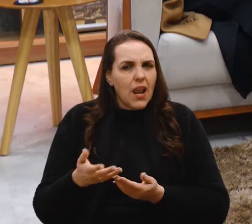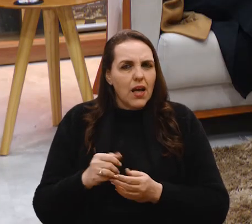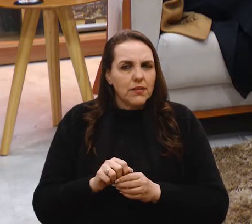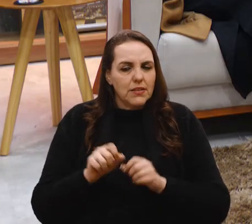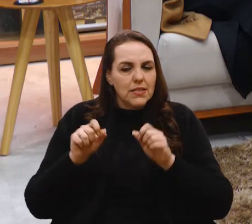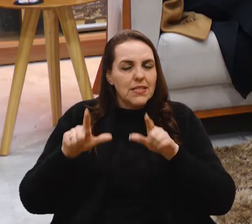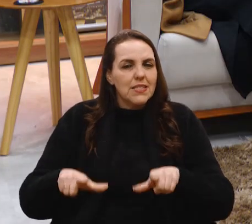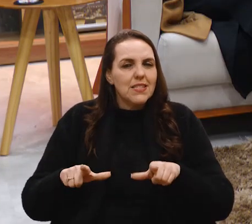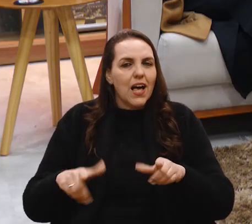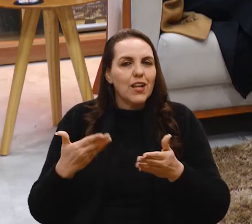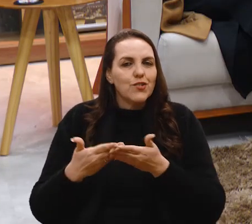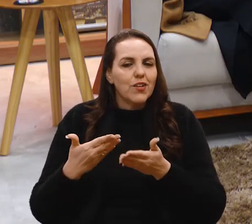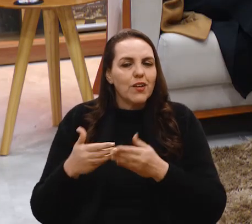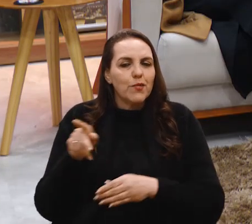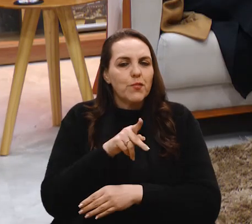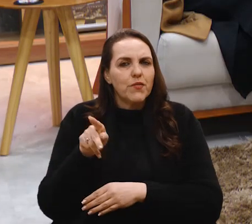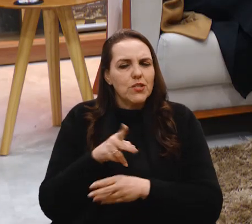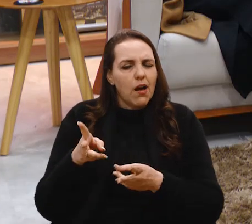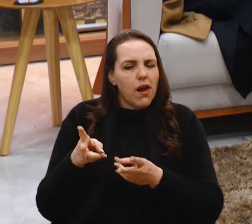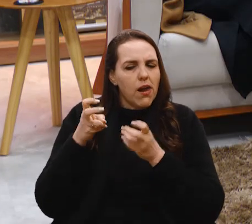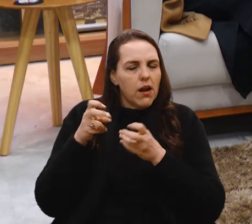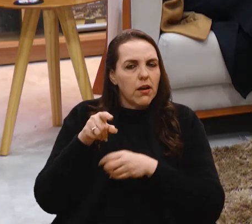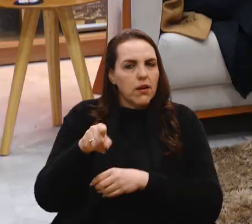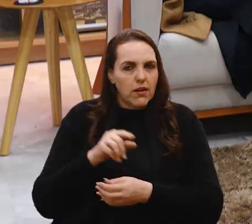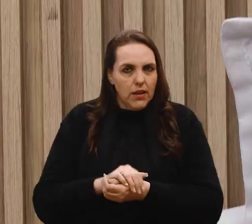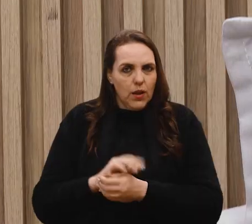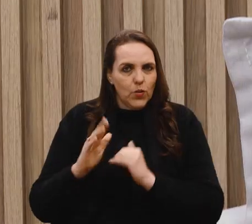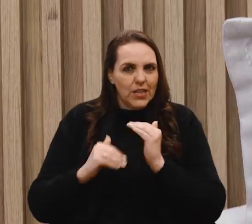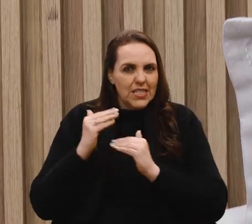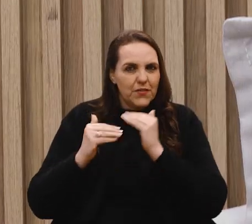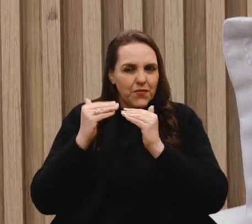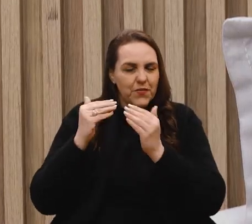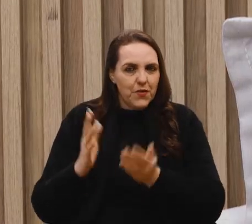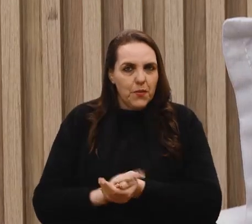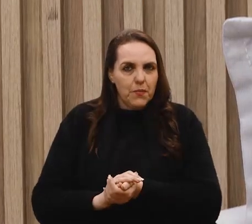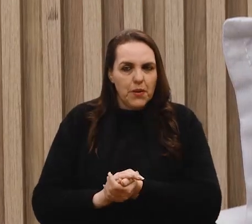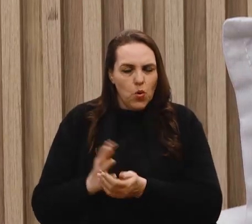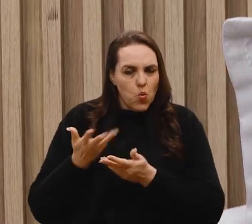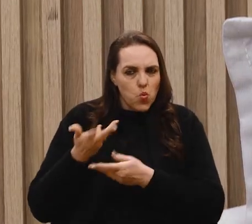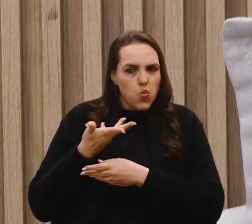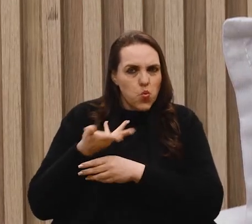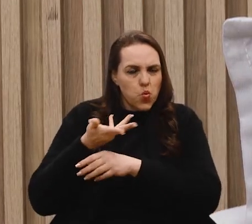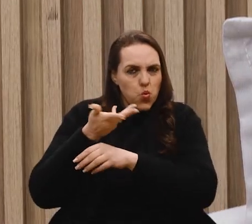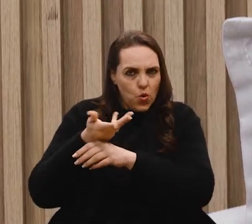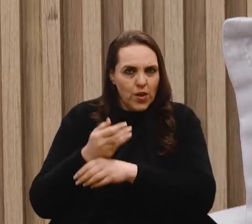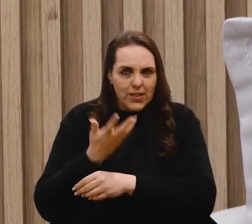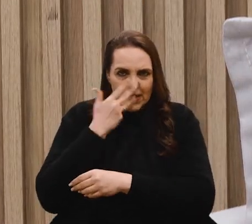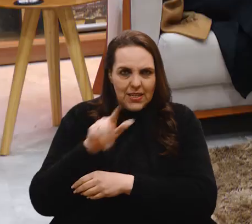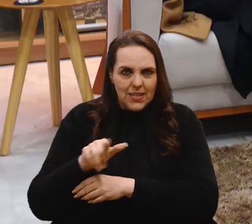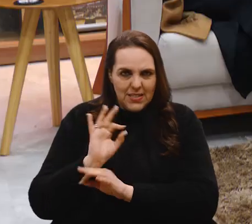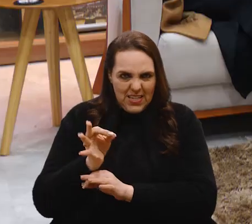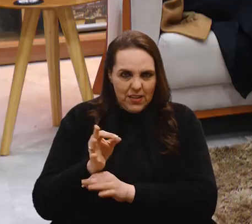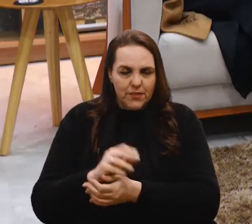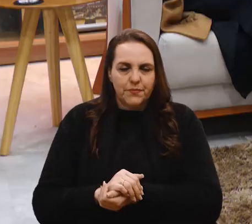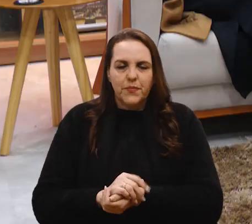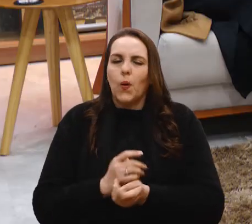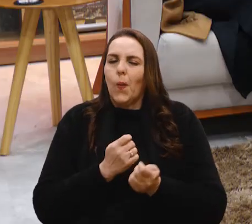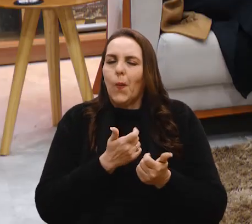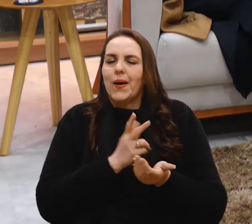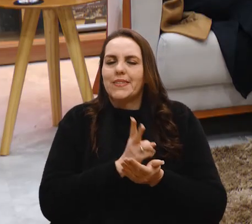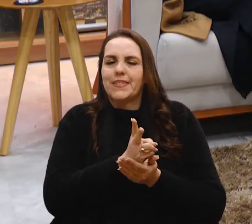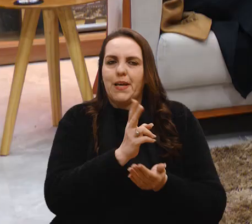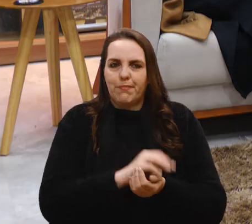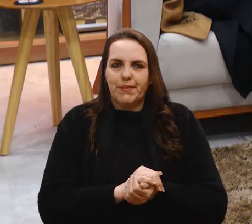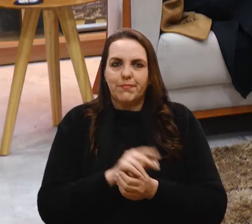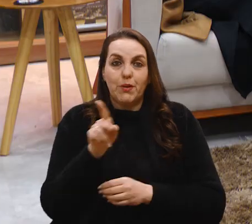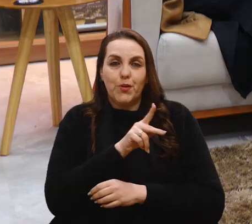aula, é o professor da sala que percebe esse desenvolvimento mais ativo da criança, Camila? Quase sempre, né? Esse prof que tá no